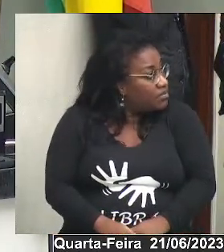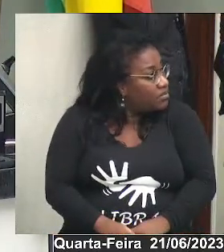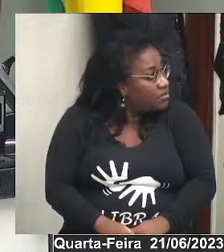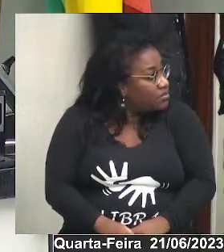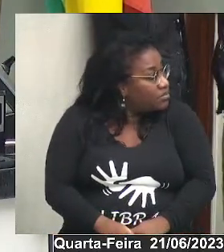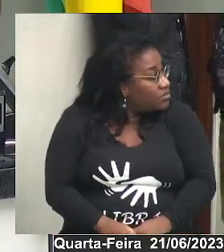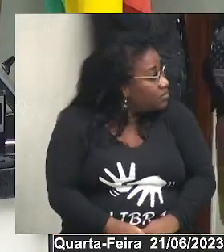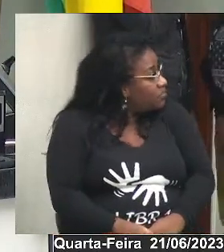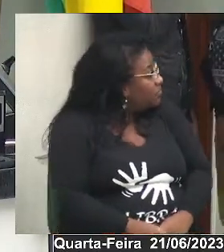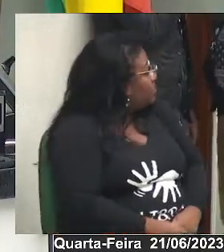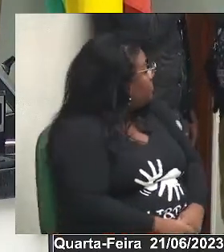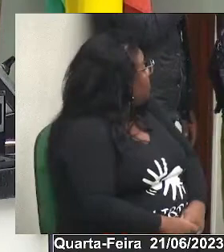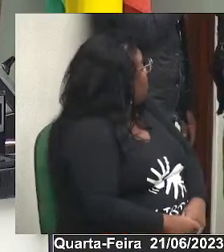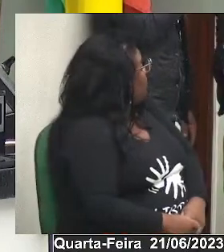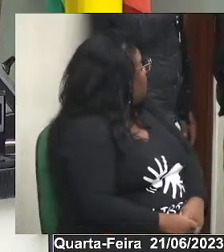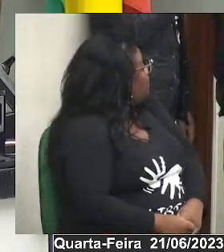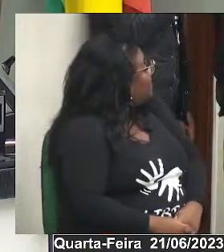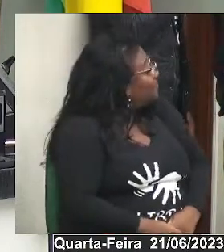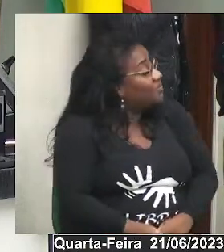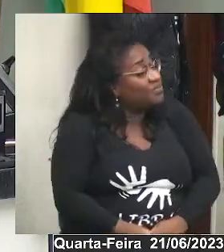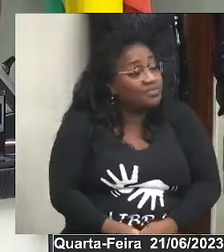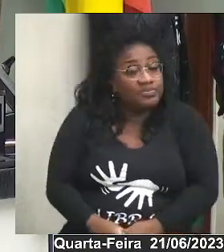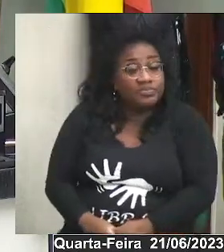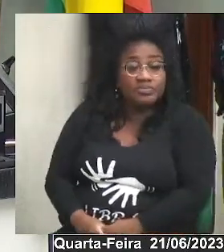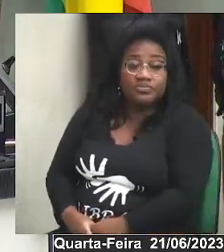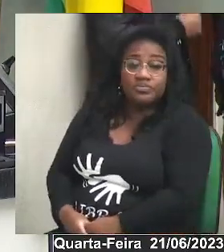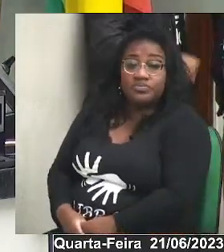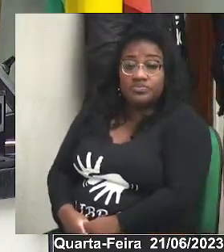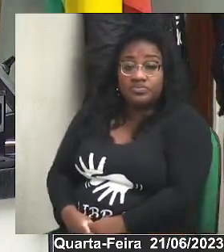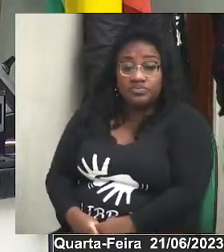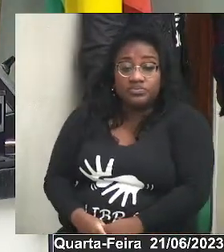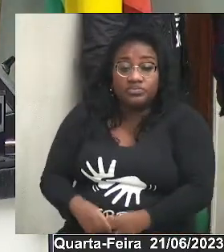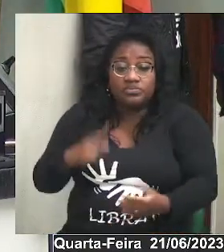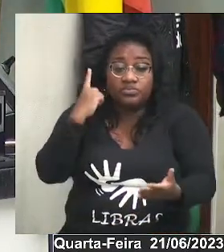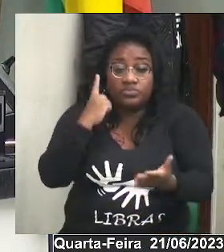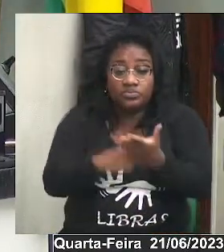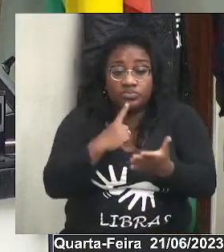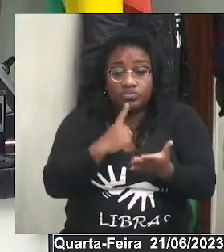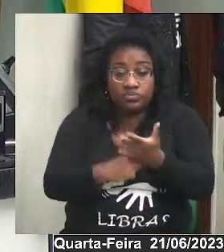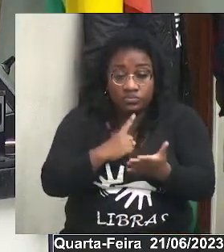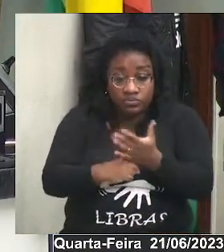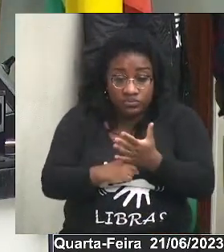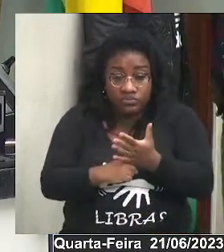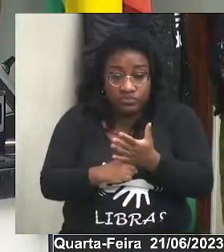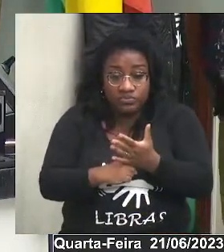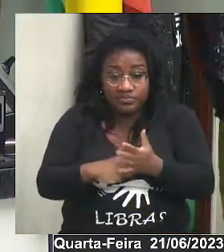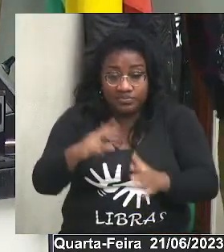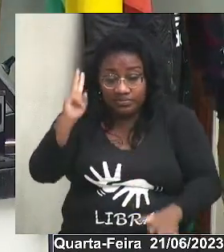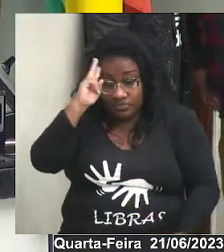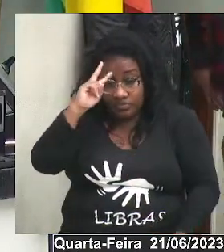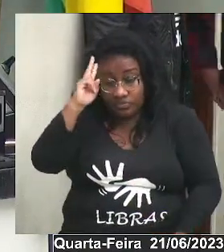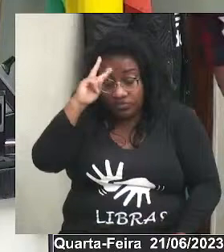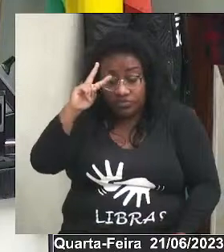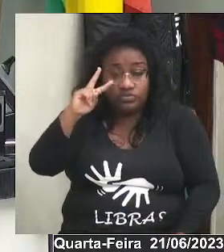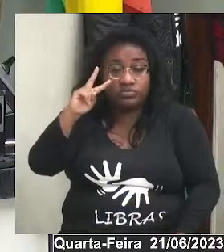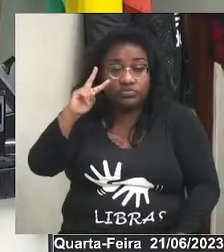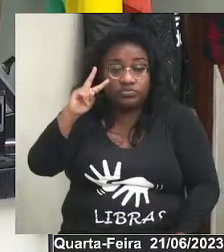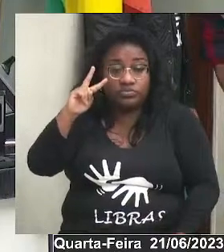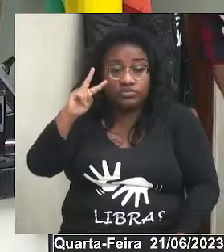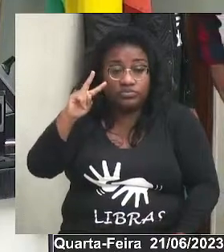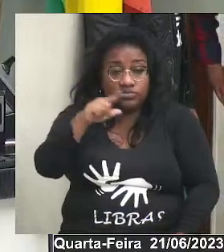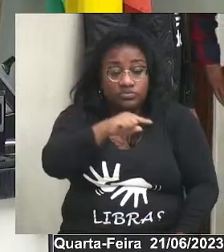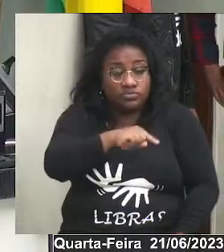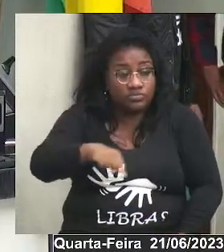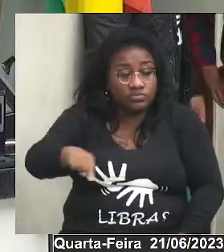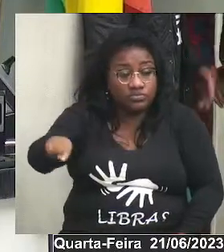Então o que eu queria dizer é isso, gente, é assim, ó. Eu vou novamente afirmar o meu compromisso com vocês, feirante. A história da cidade de Imbu das Artes,